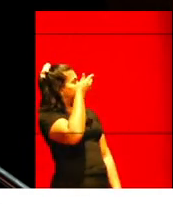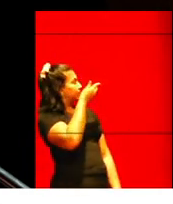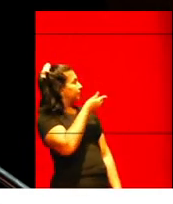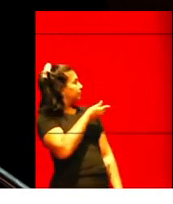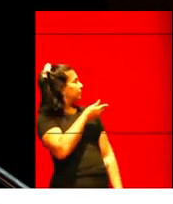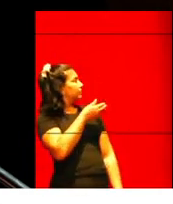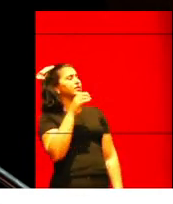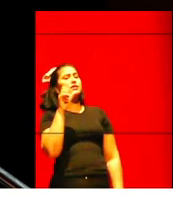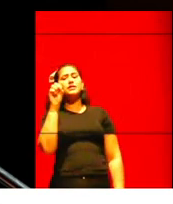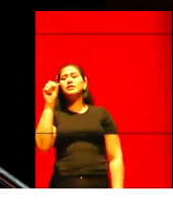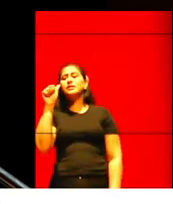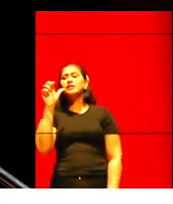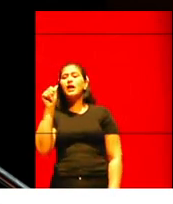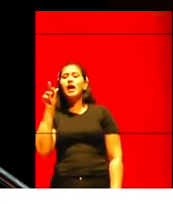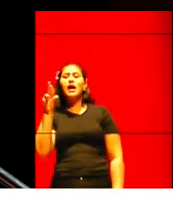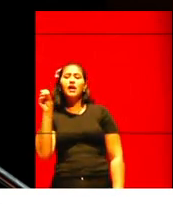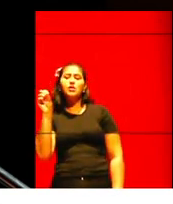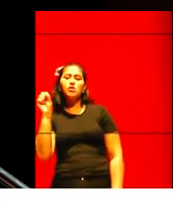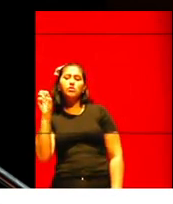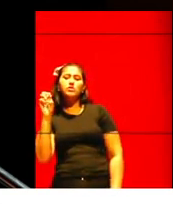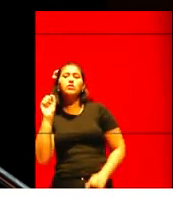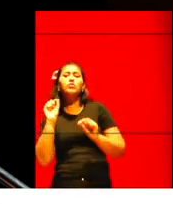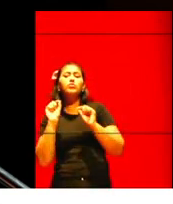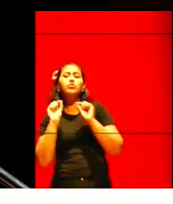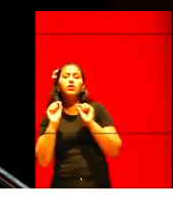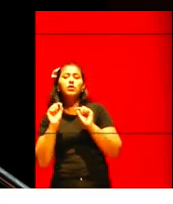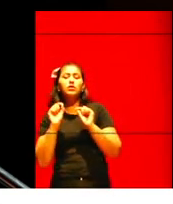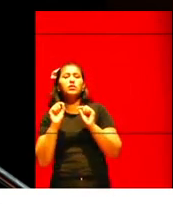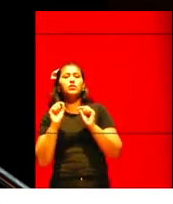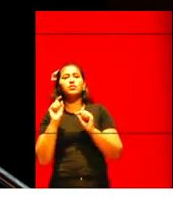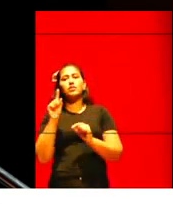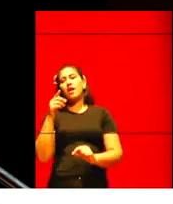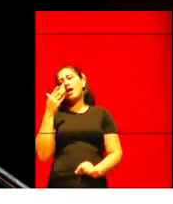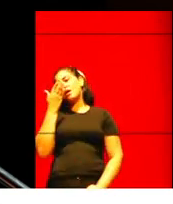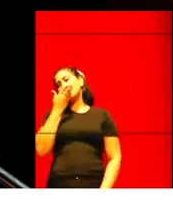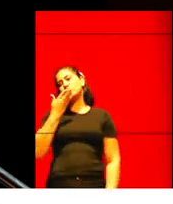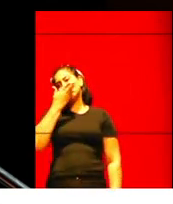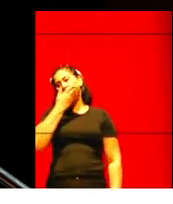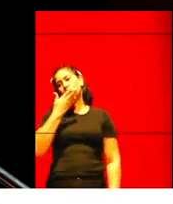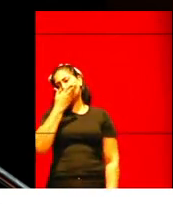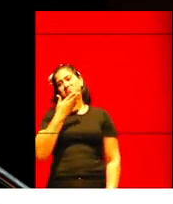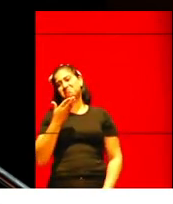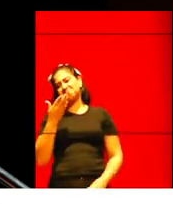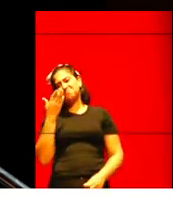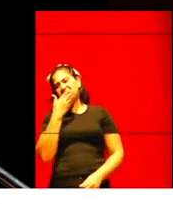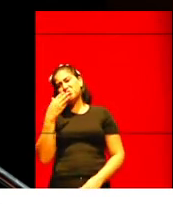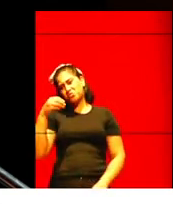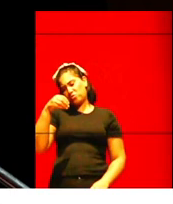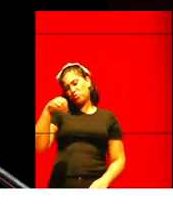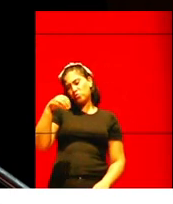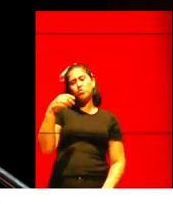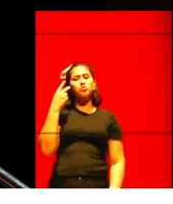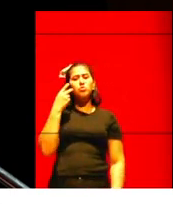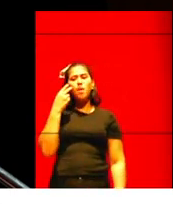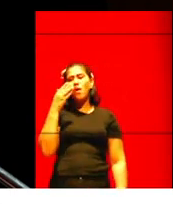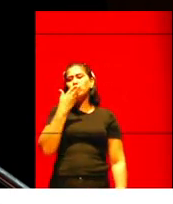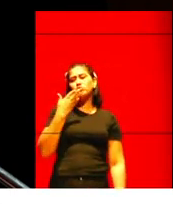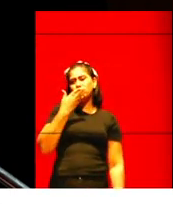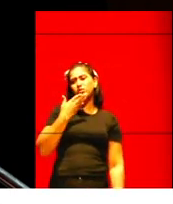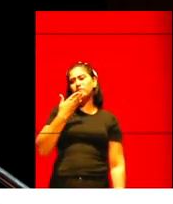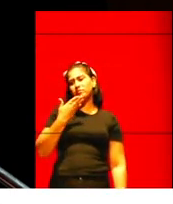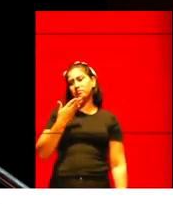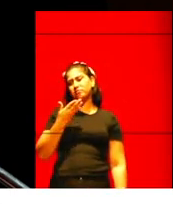Onde eu encontro a sacarose? É o açúcar comum, né? O açúcar que nós temos em casa. E a origem dele é